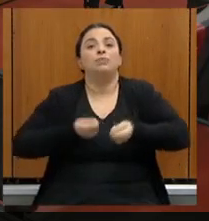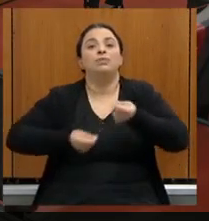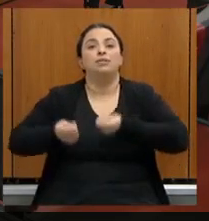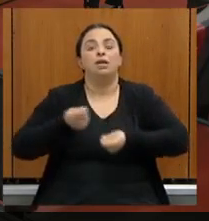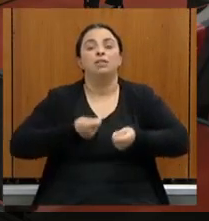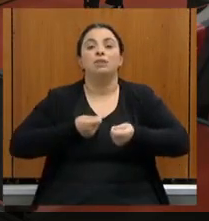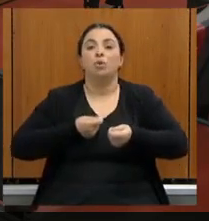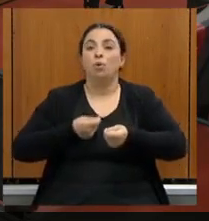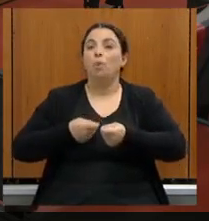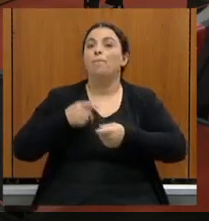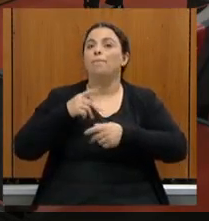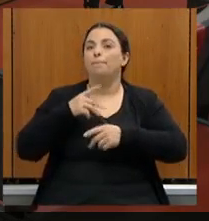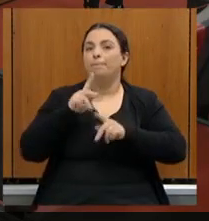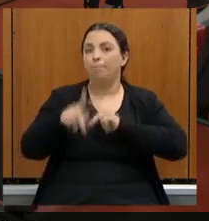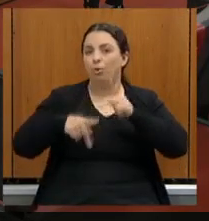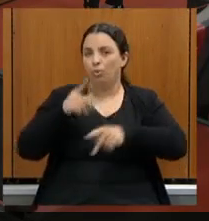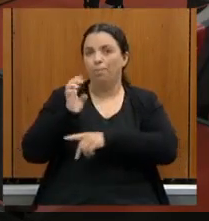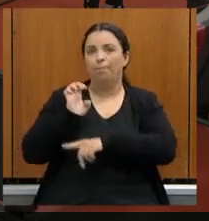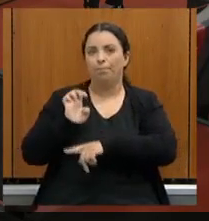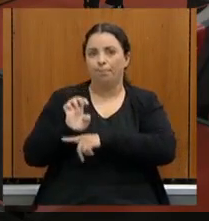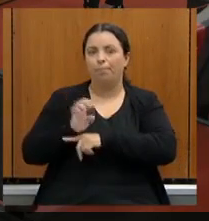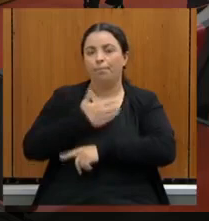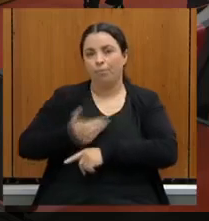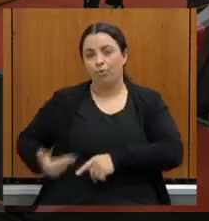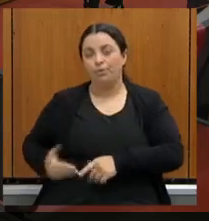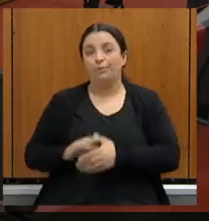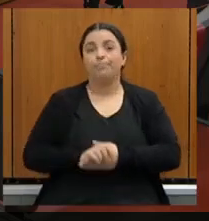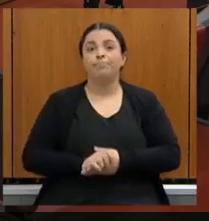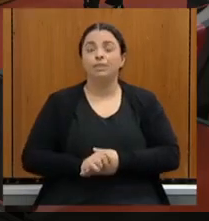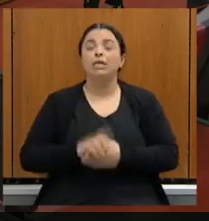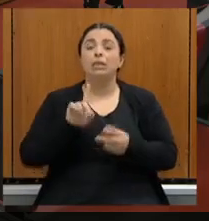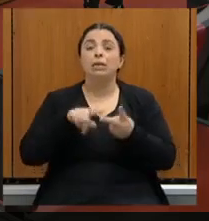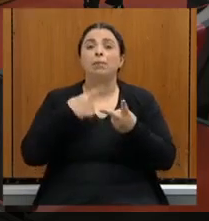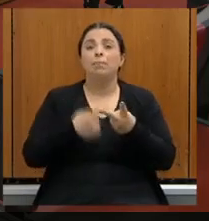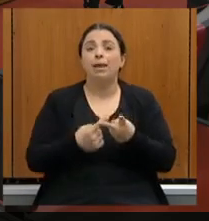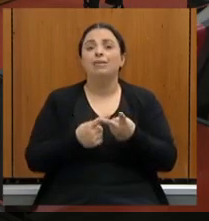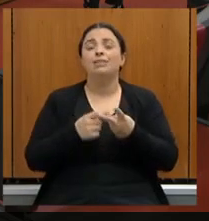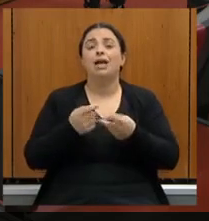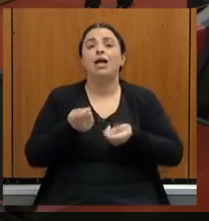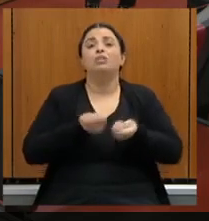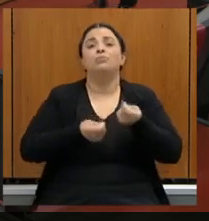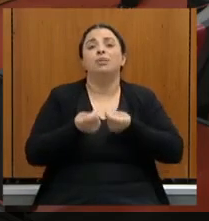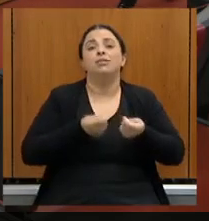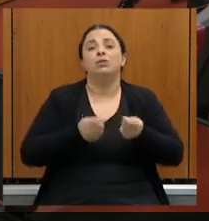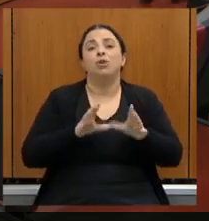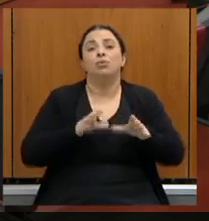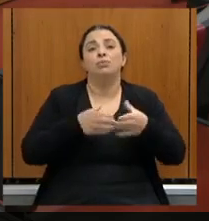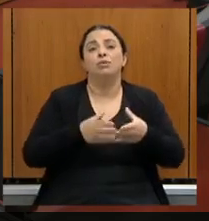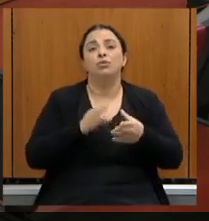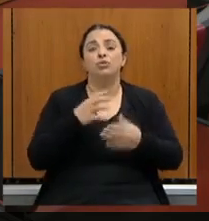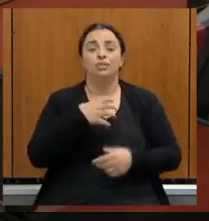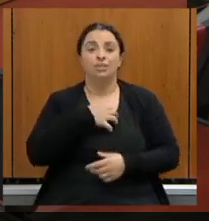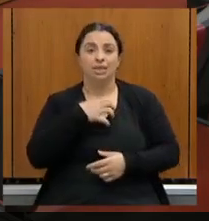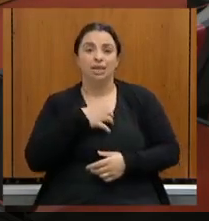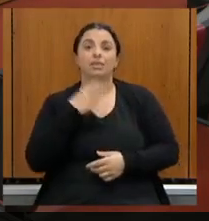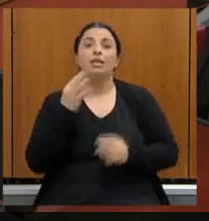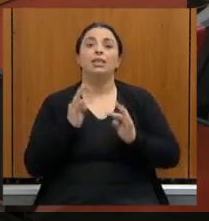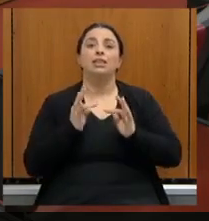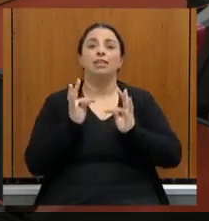além da presidência da Comissão de Educação, Ciência e Tecnologia. Mas faço algumas pautas